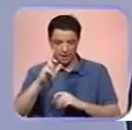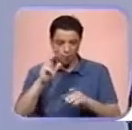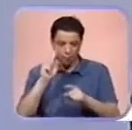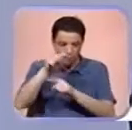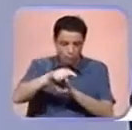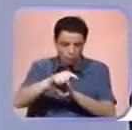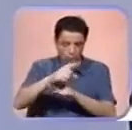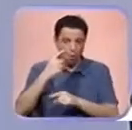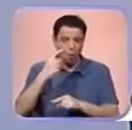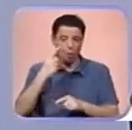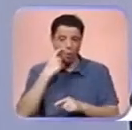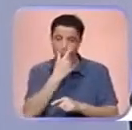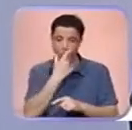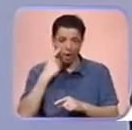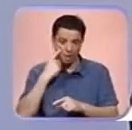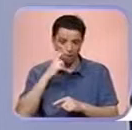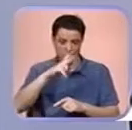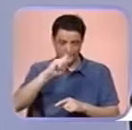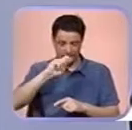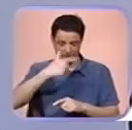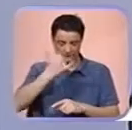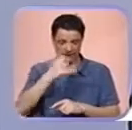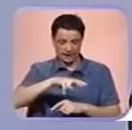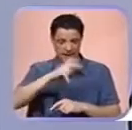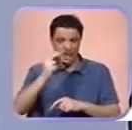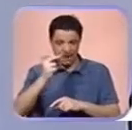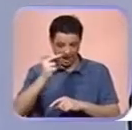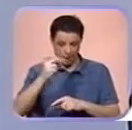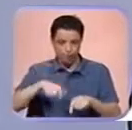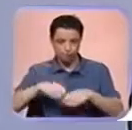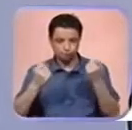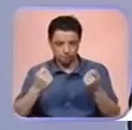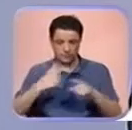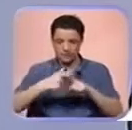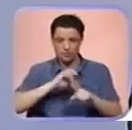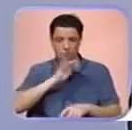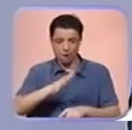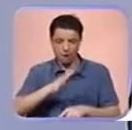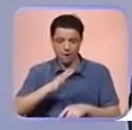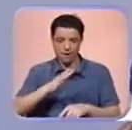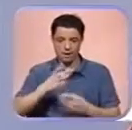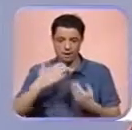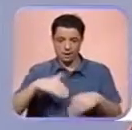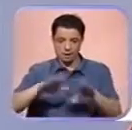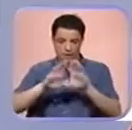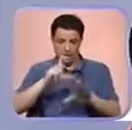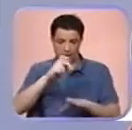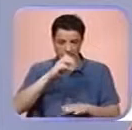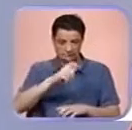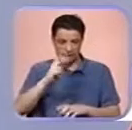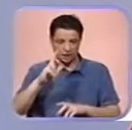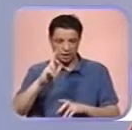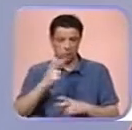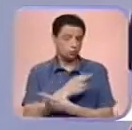Na retina. Claro. Estas estavam a destruir lesões que não são interessantes para o olho. O laser usamos, e há vários tipos de